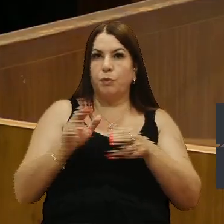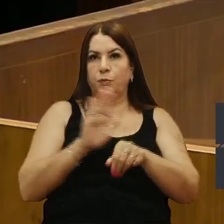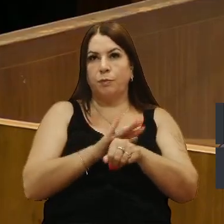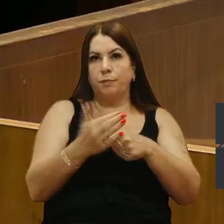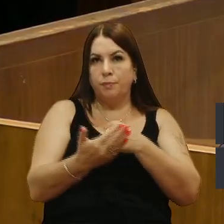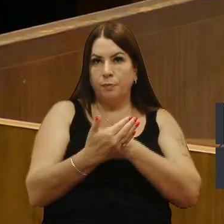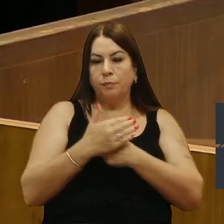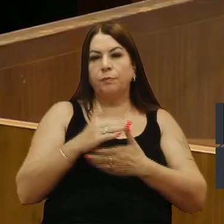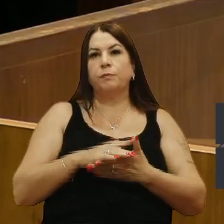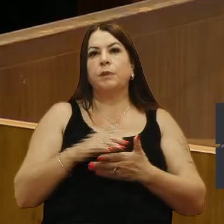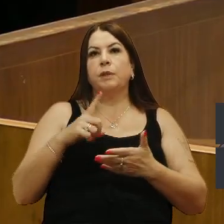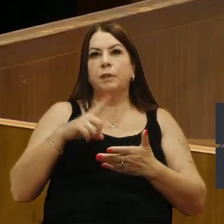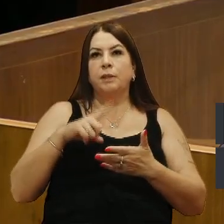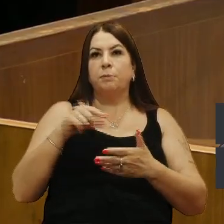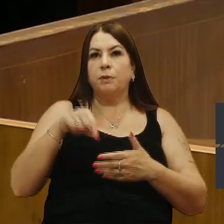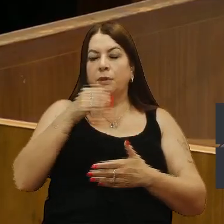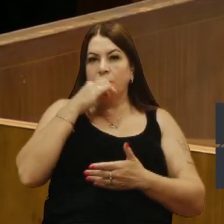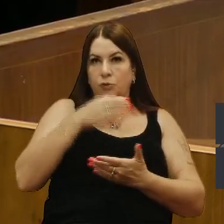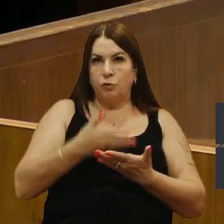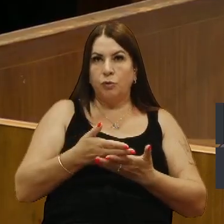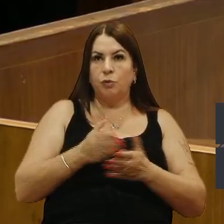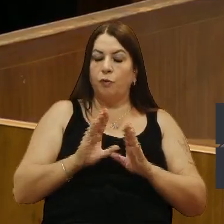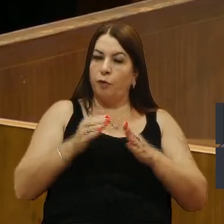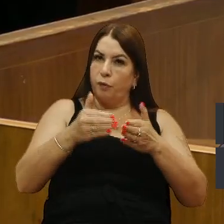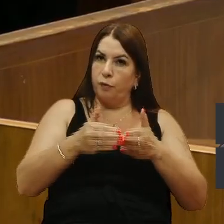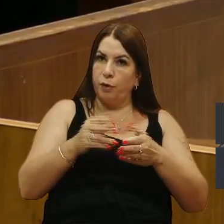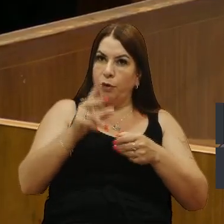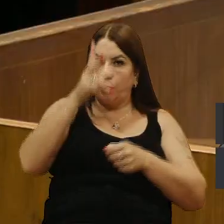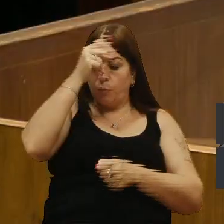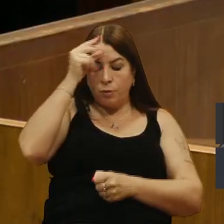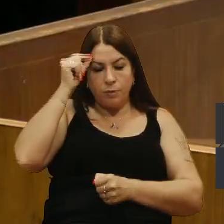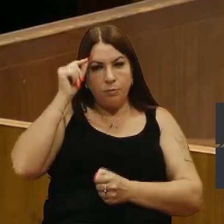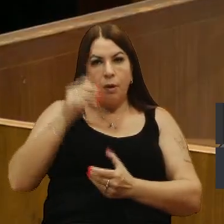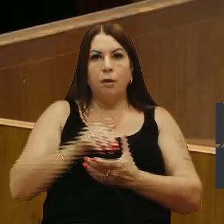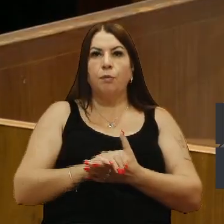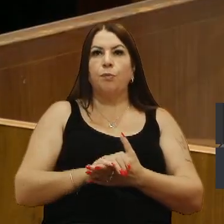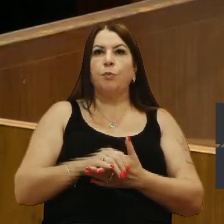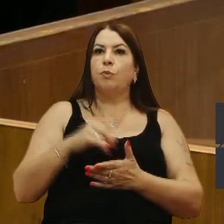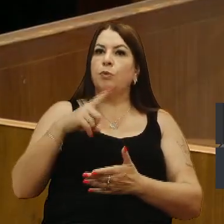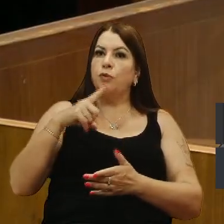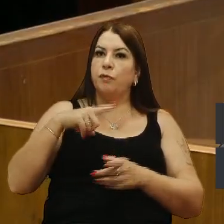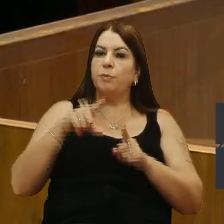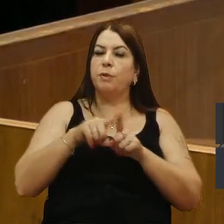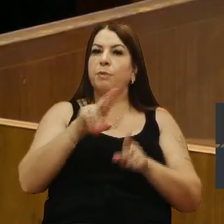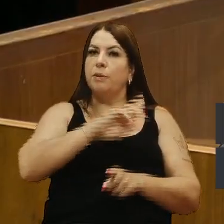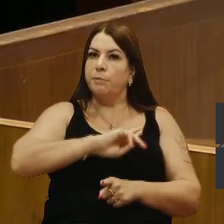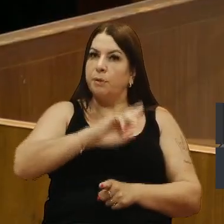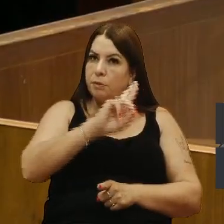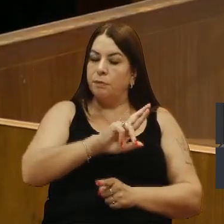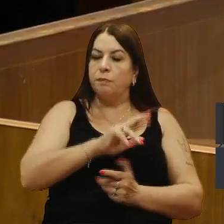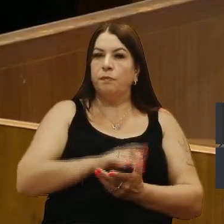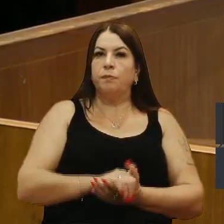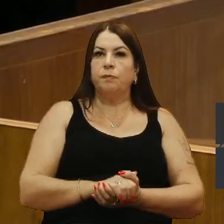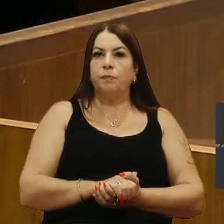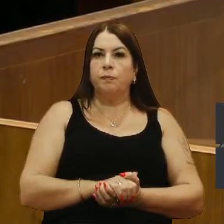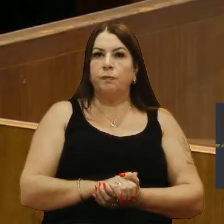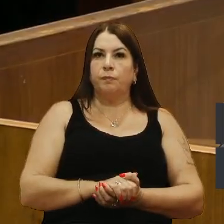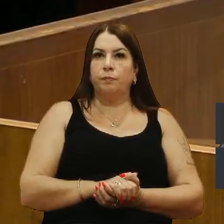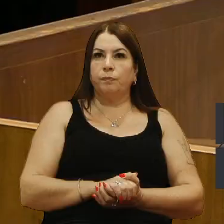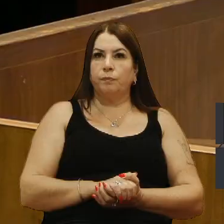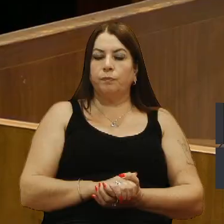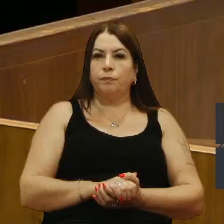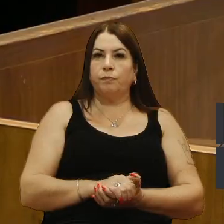Economia Solidária, nós temos em Caxias o Fórum Municipal, nós tivemos representante